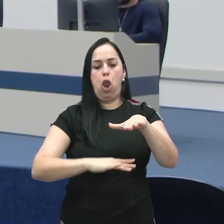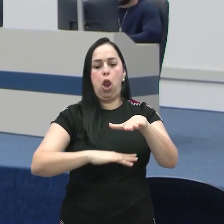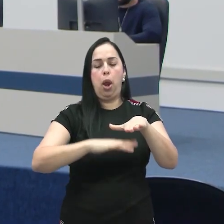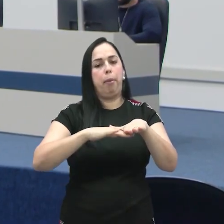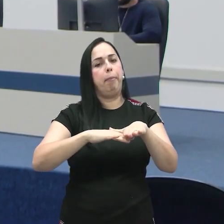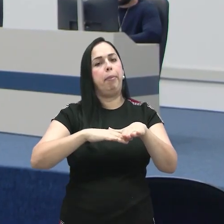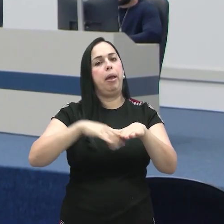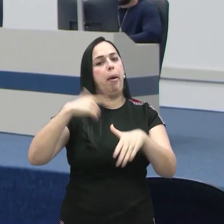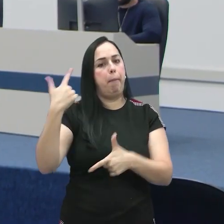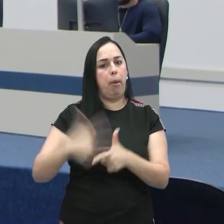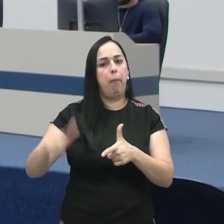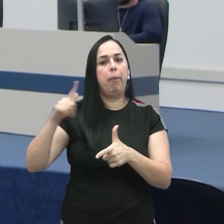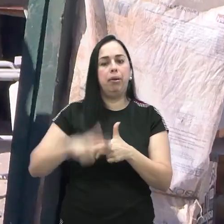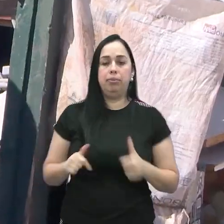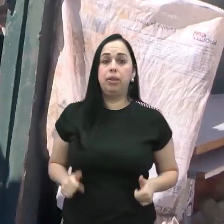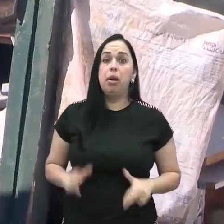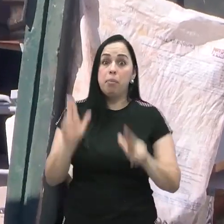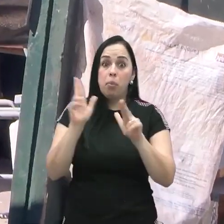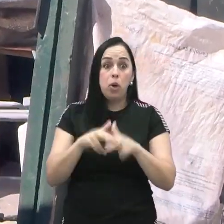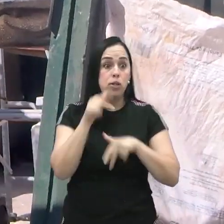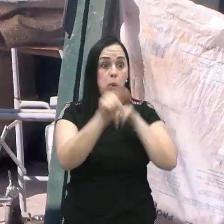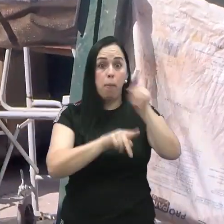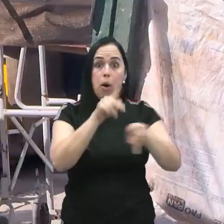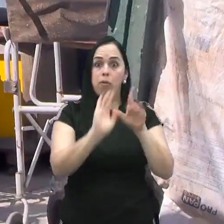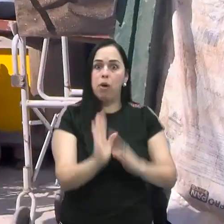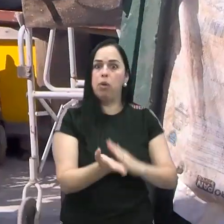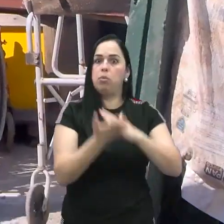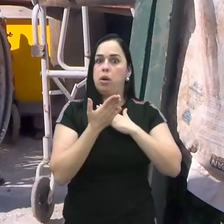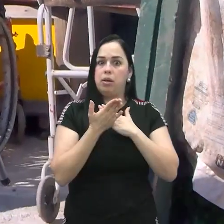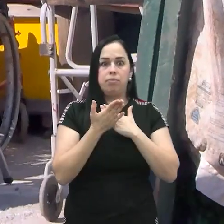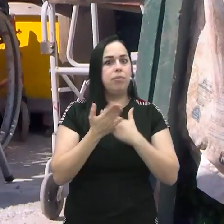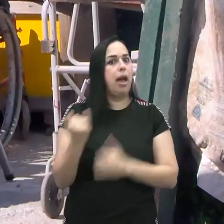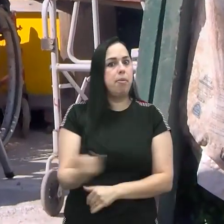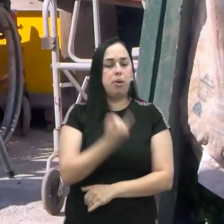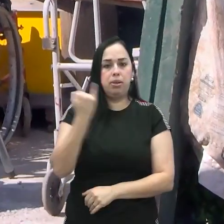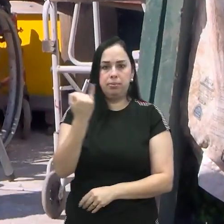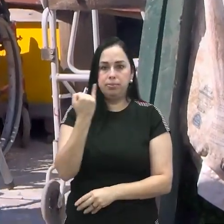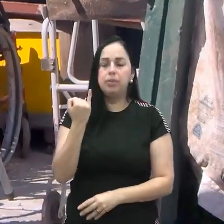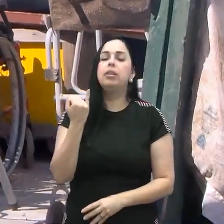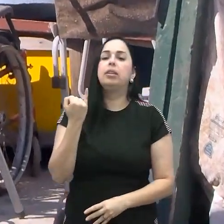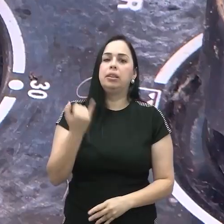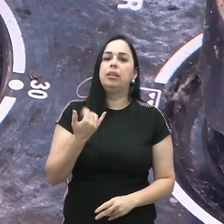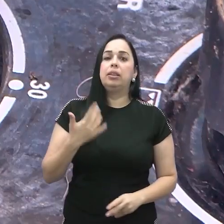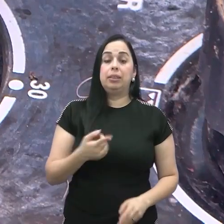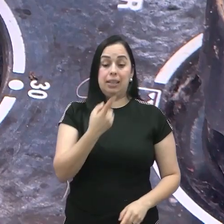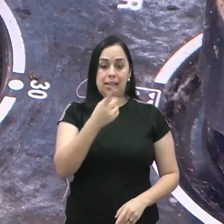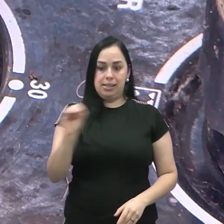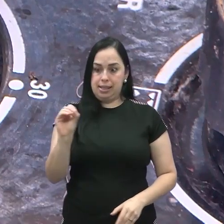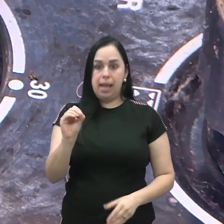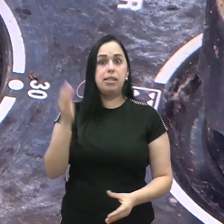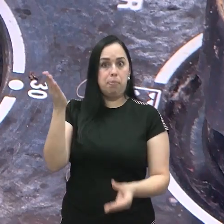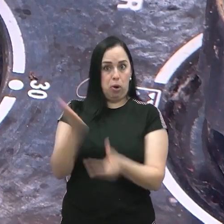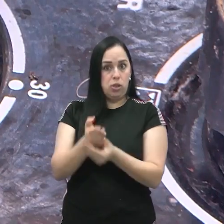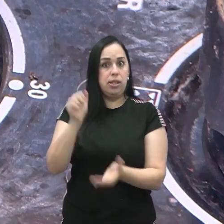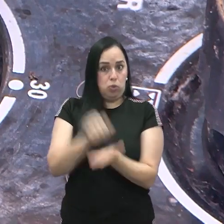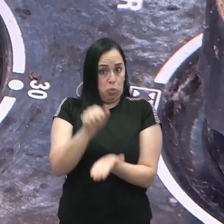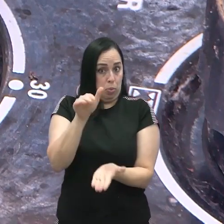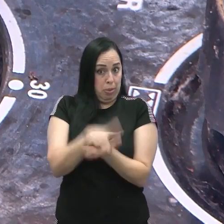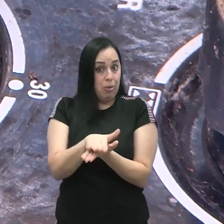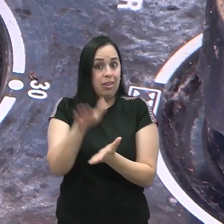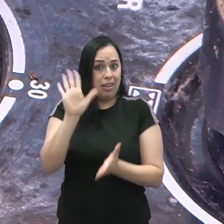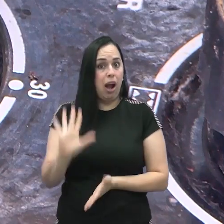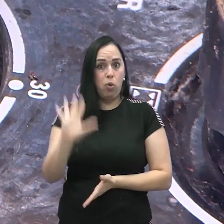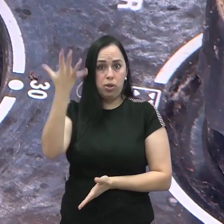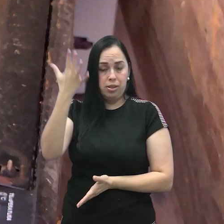entope, e isso traz um transtorno. E a colaboração da população é mesmo essencial. Das 10 autuações